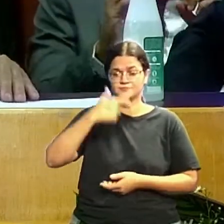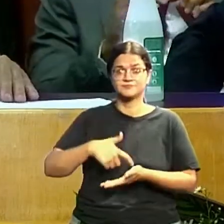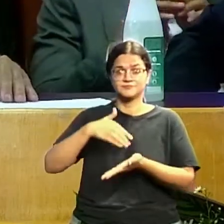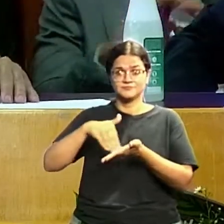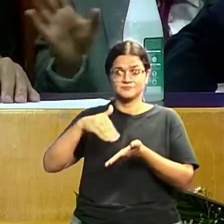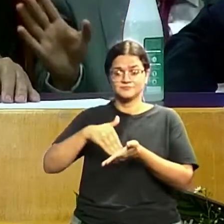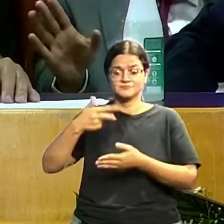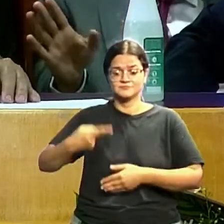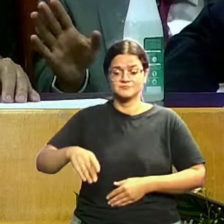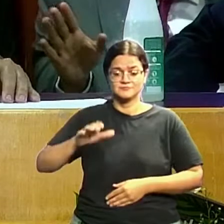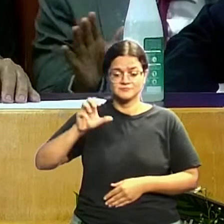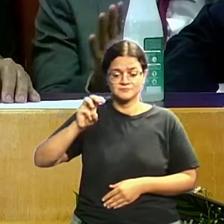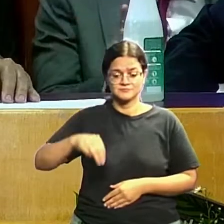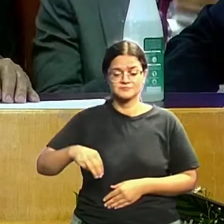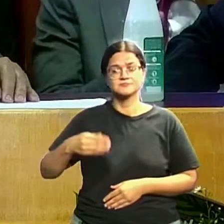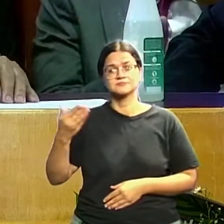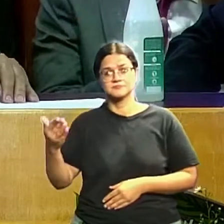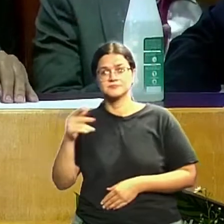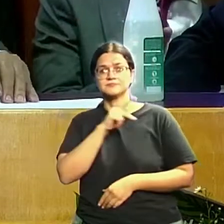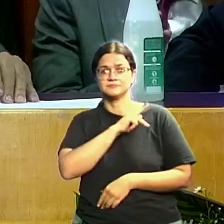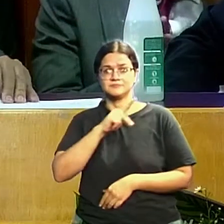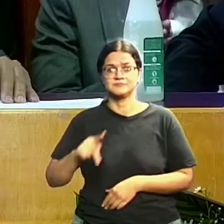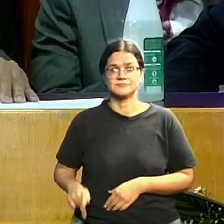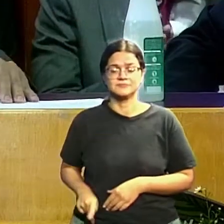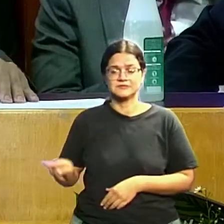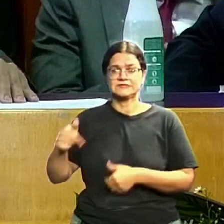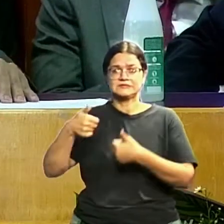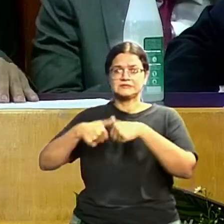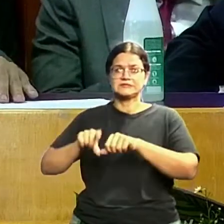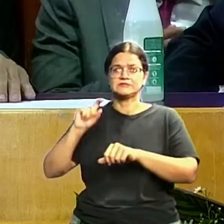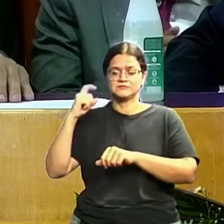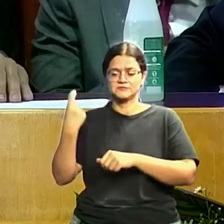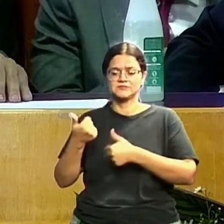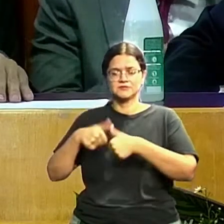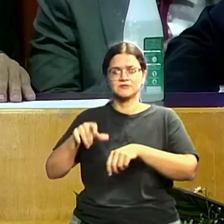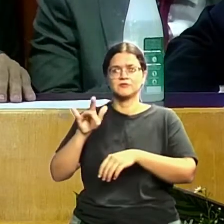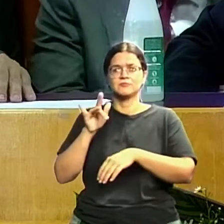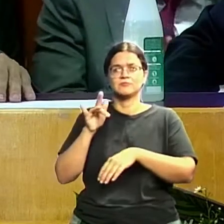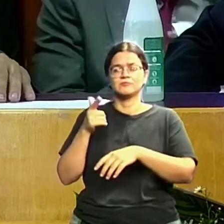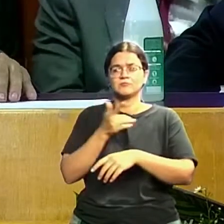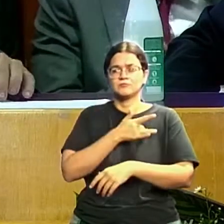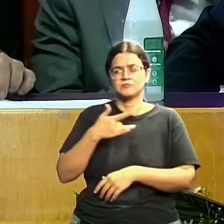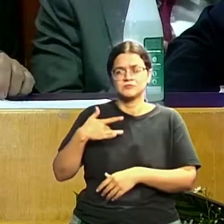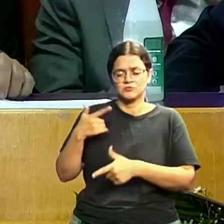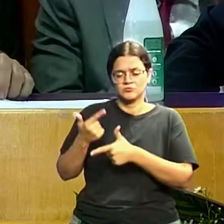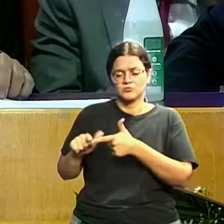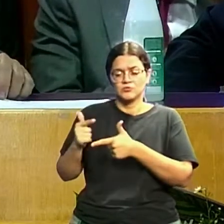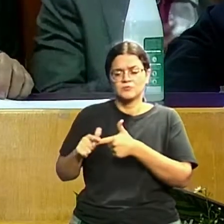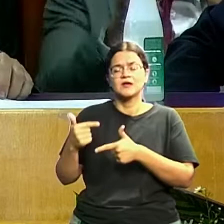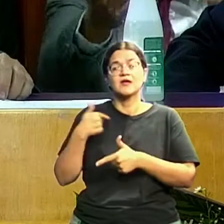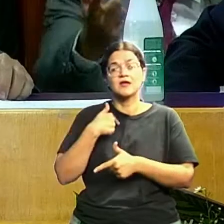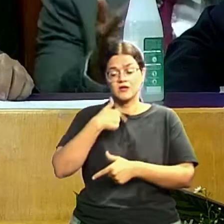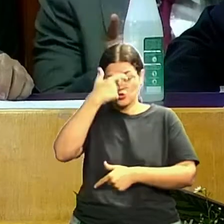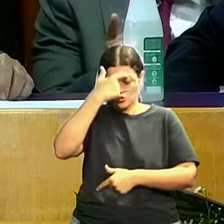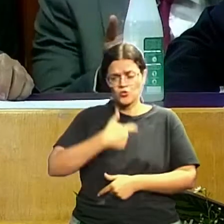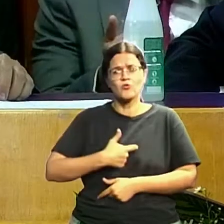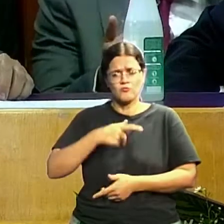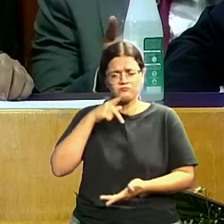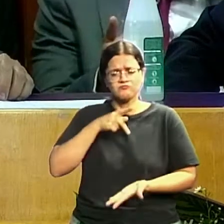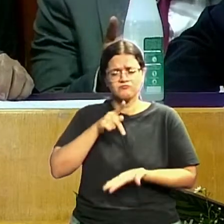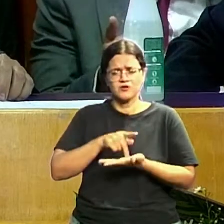da Casa, que o nosso presidente estava acometido de um pequeno problema de saúde, eu